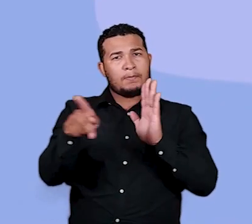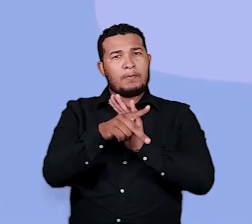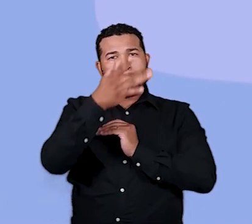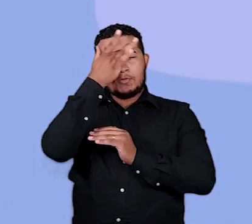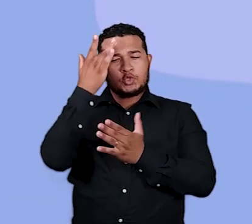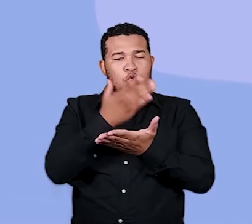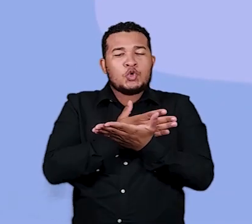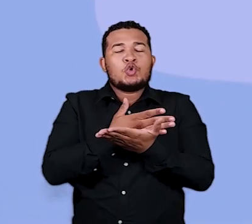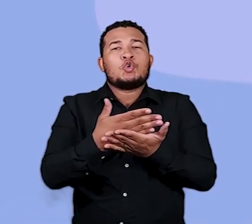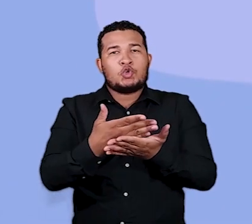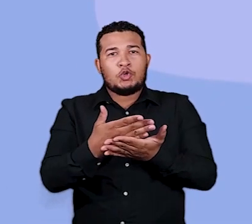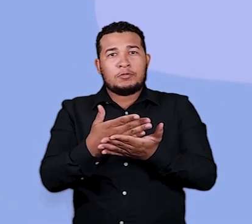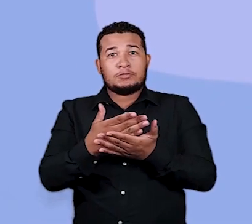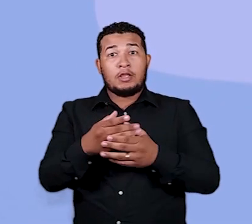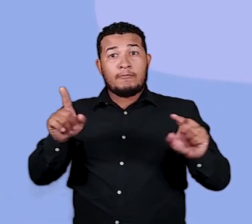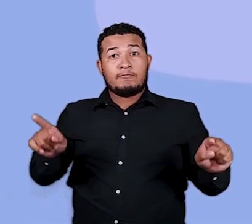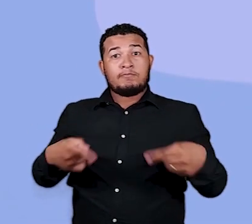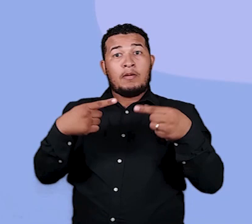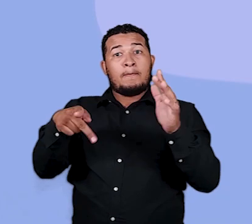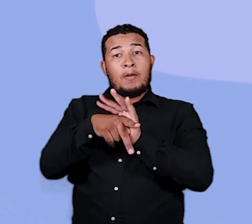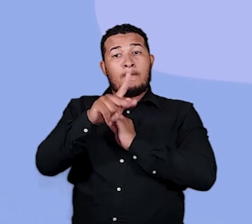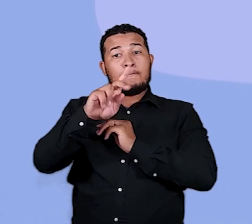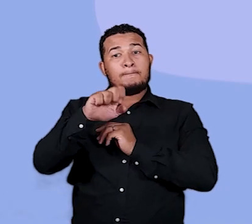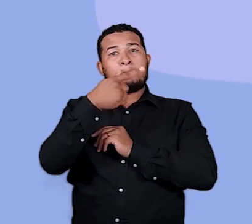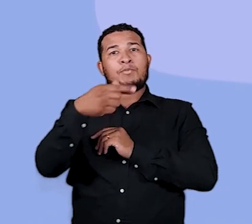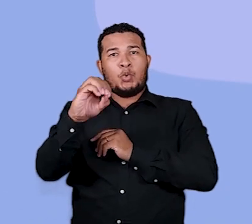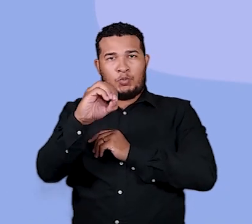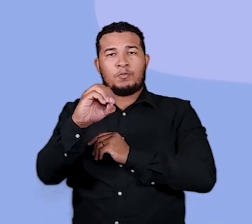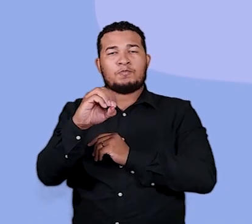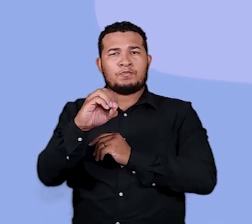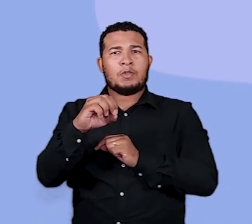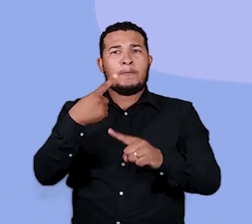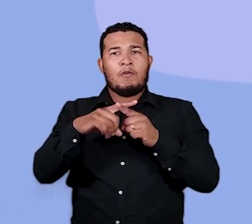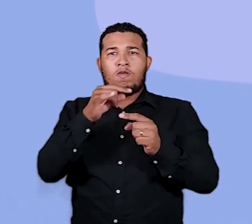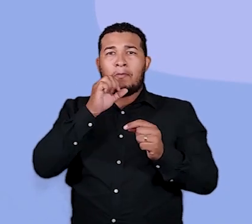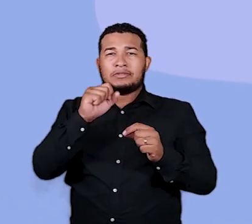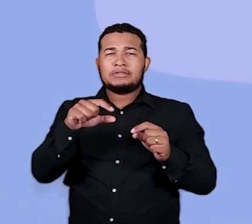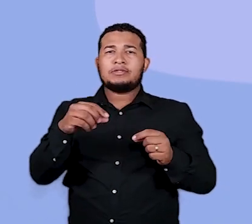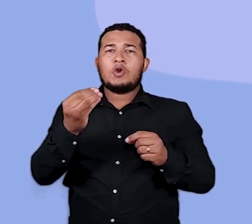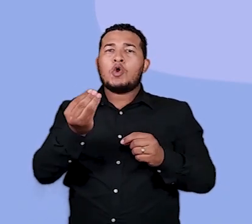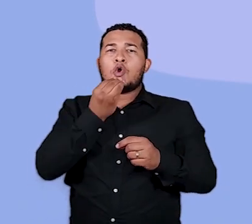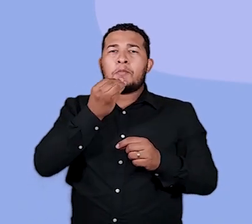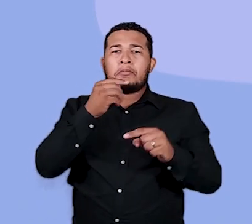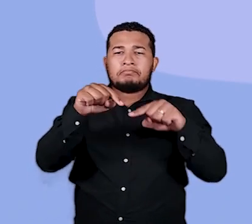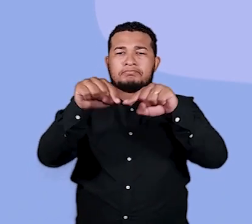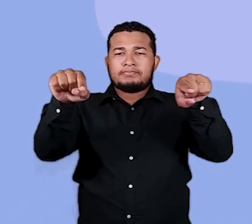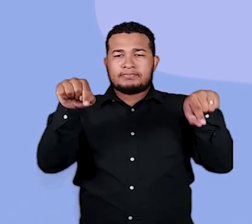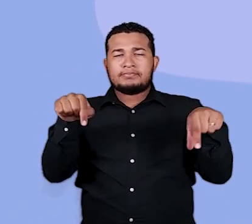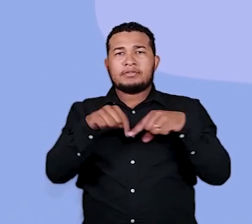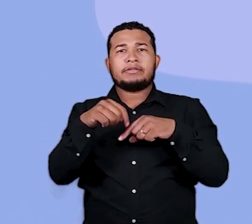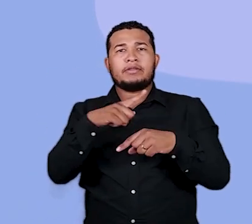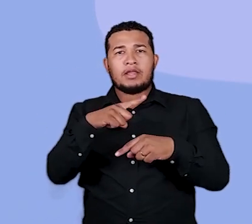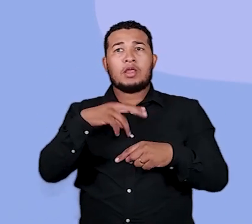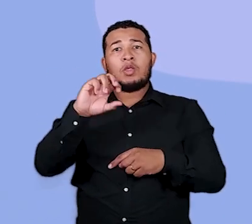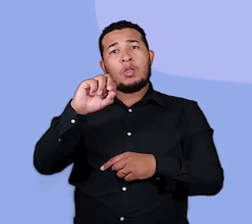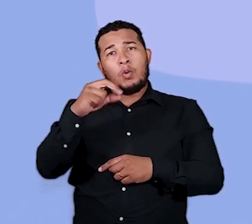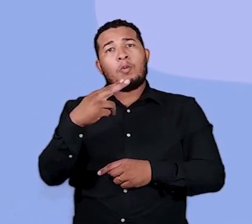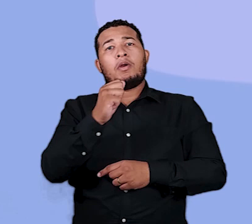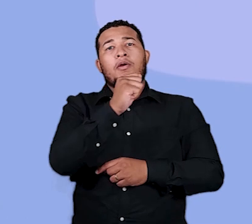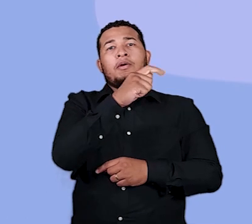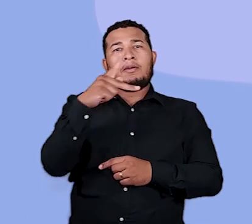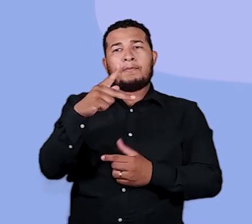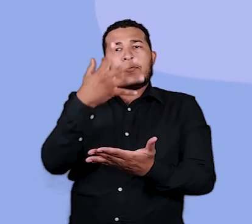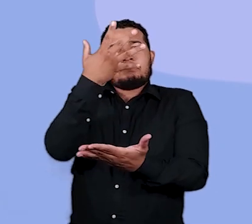para iniciantes, a batalha dos peões. Então, se você tem a oportunidade de estar com um tabuleiro em casa, ou se depois você tem